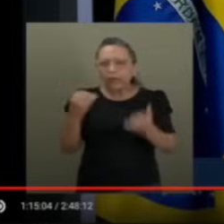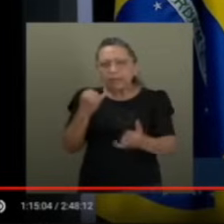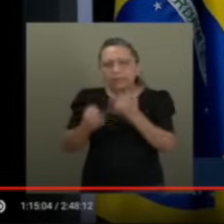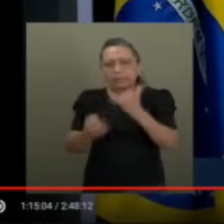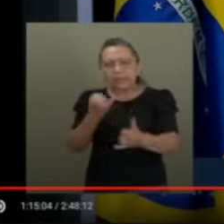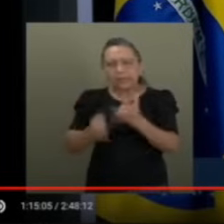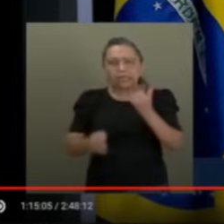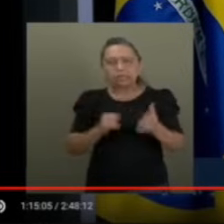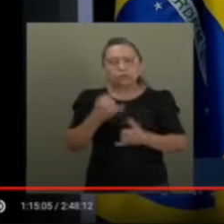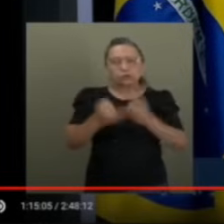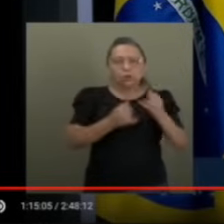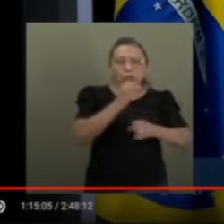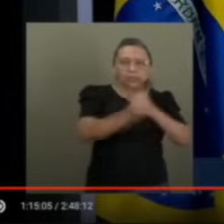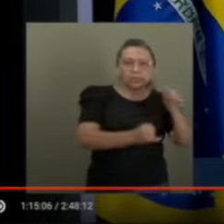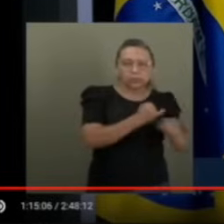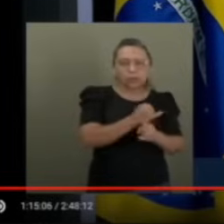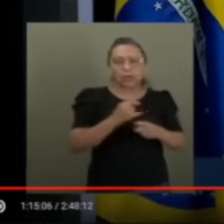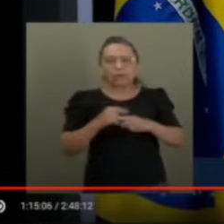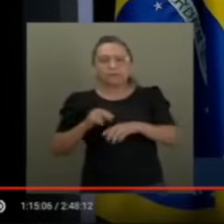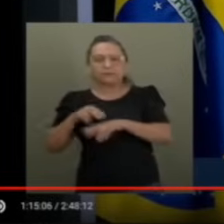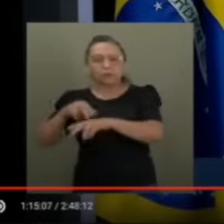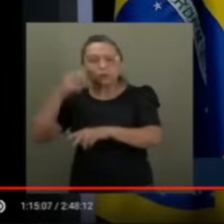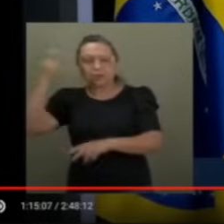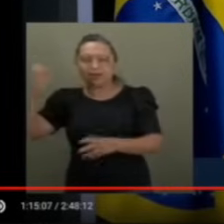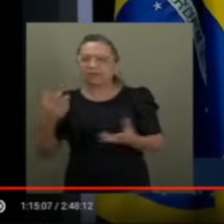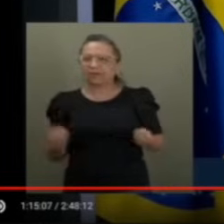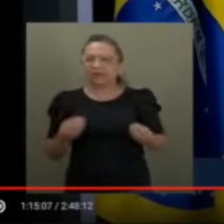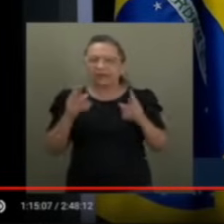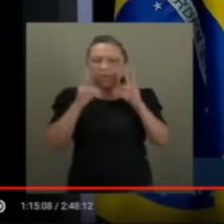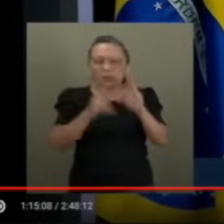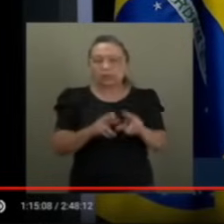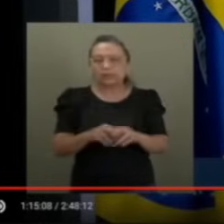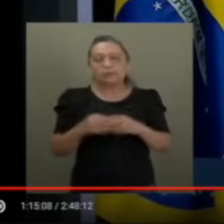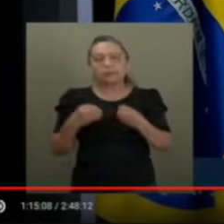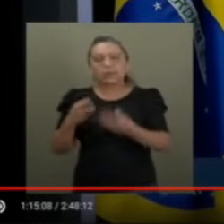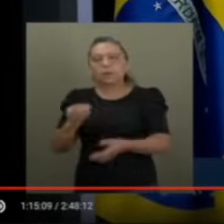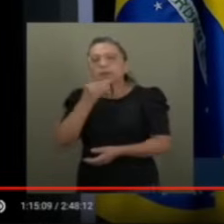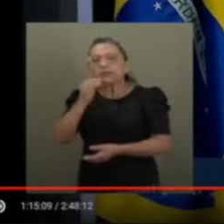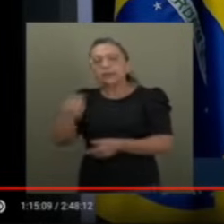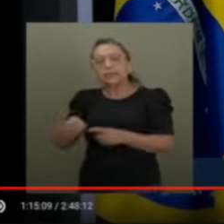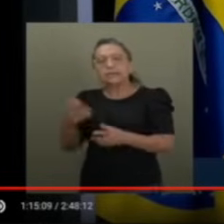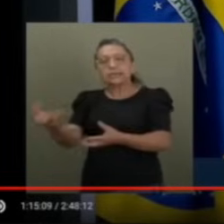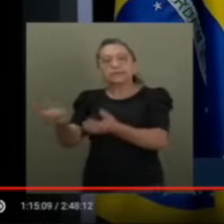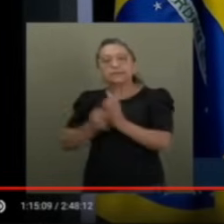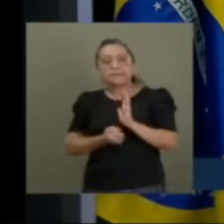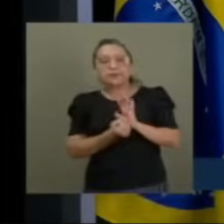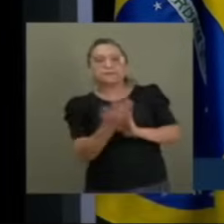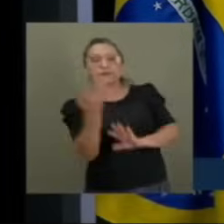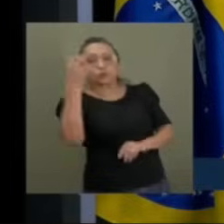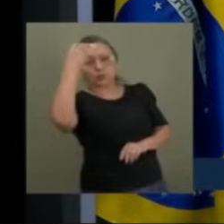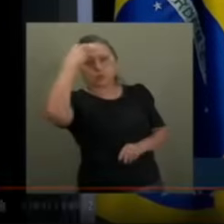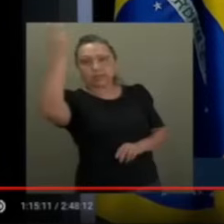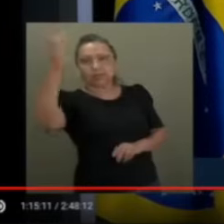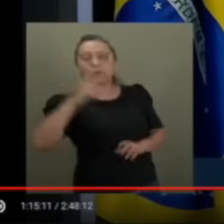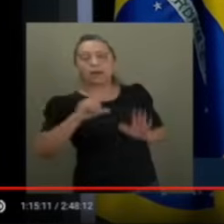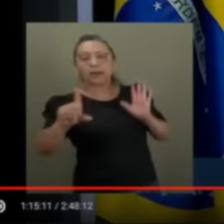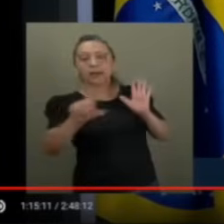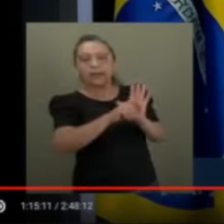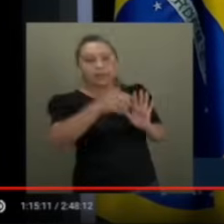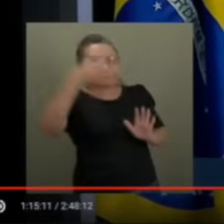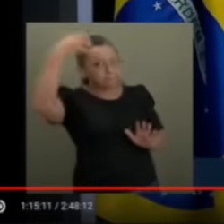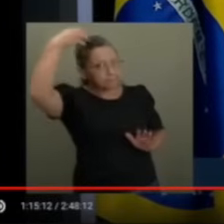culturais estaríamos abrindo a possibilidade dos Games receberem benefícios culturais como a lei Paulo